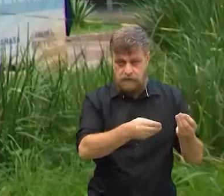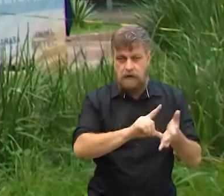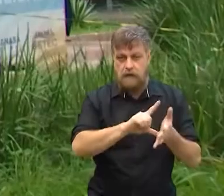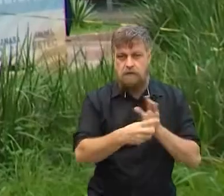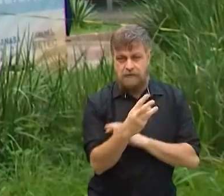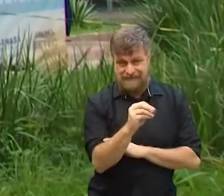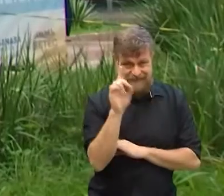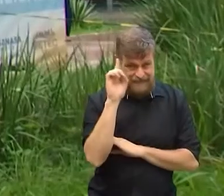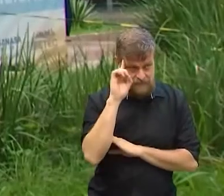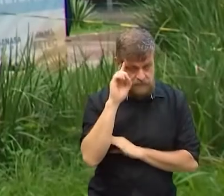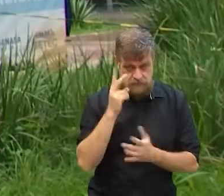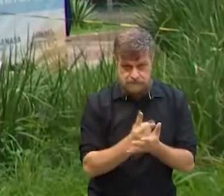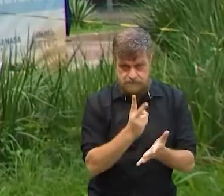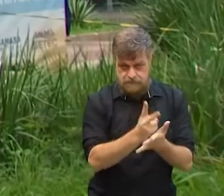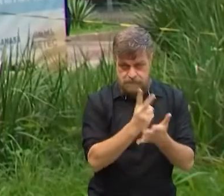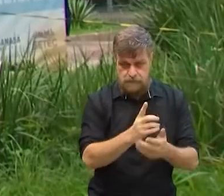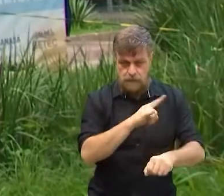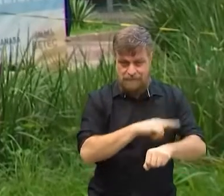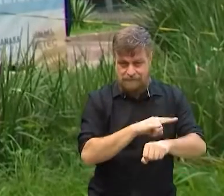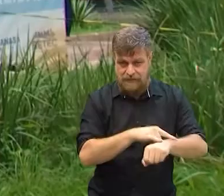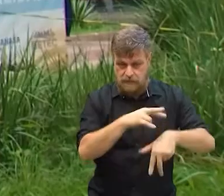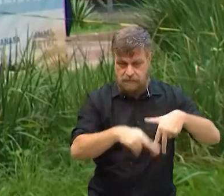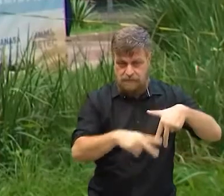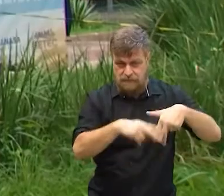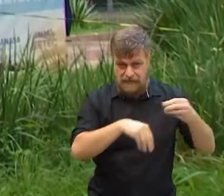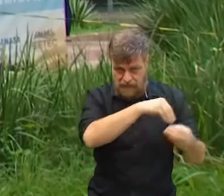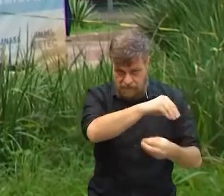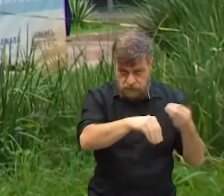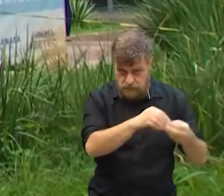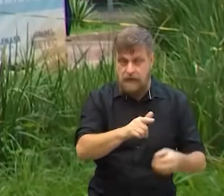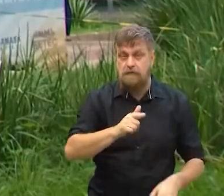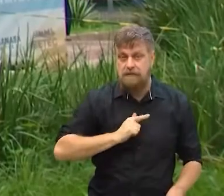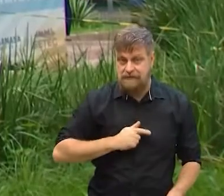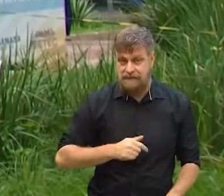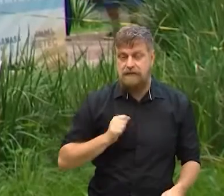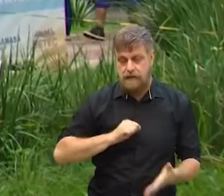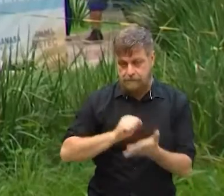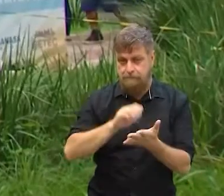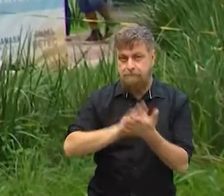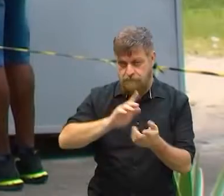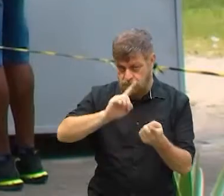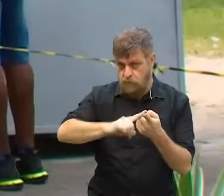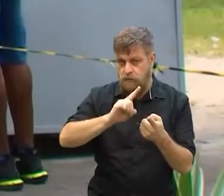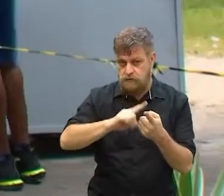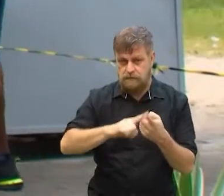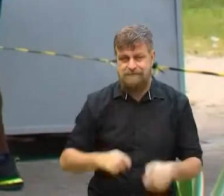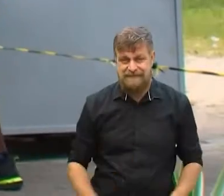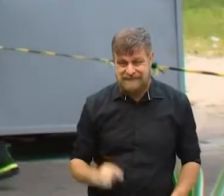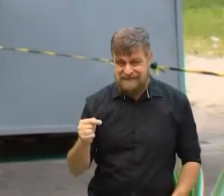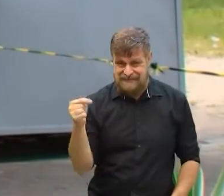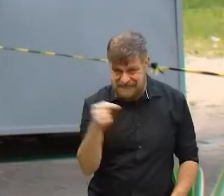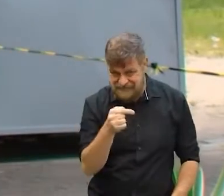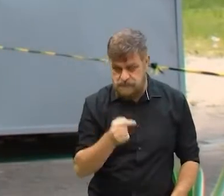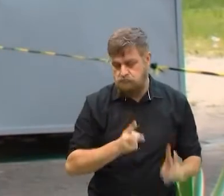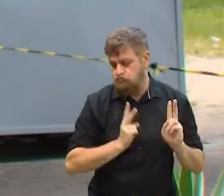primeiro lugar. Após 30 dias, em caso de ainda descumprimento, haverá multa de 5 unidades fiscais do município.